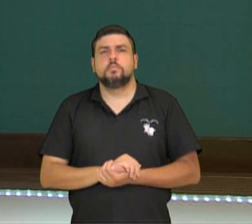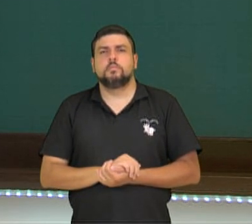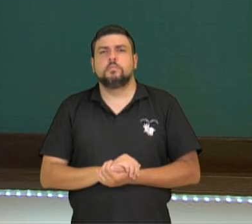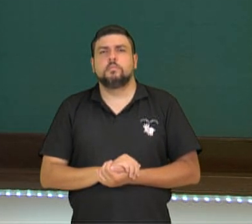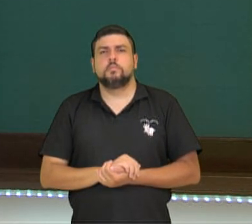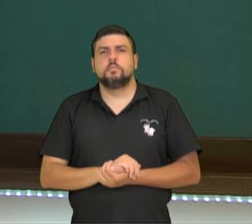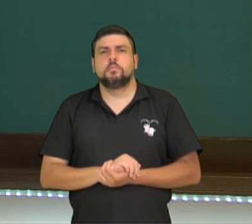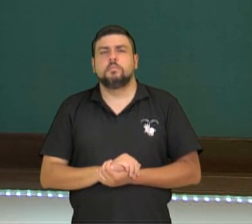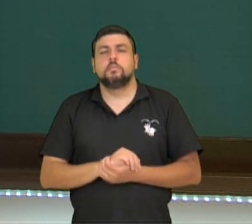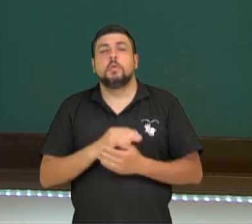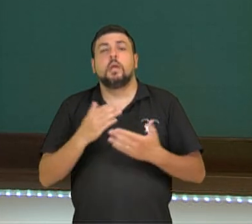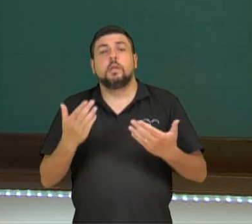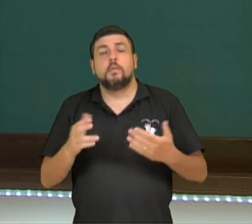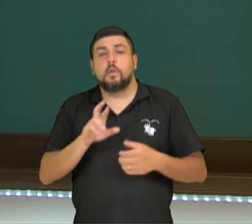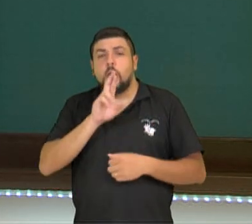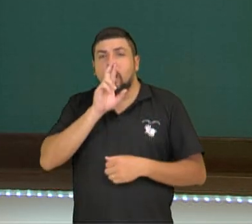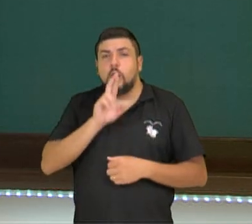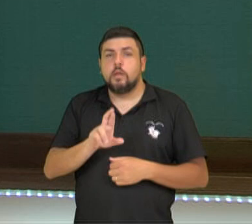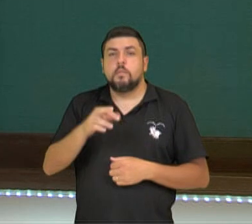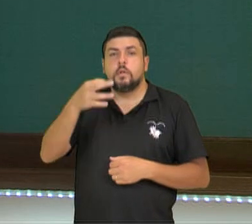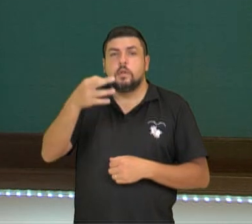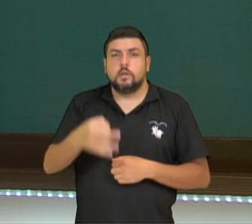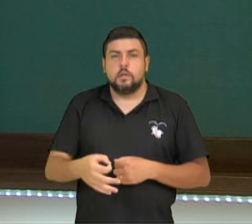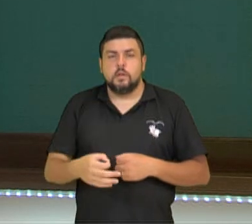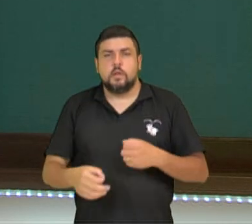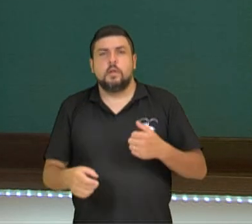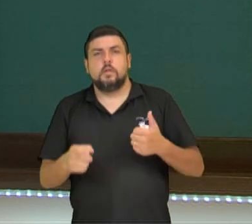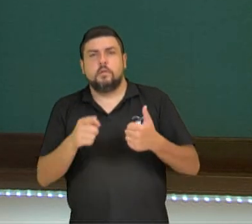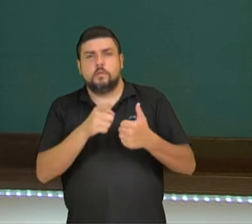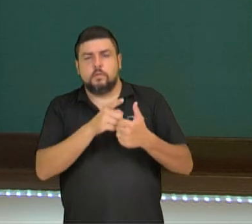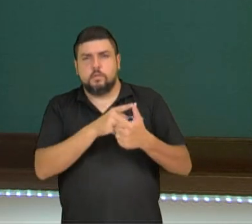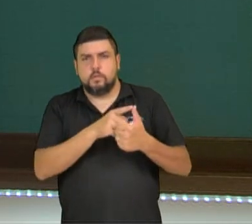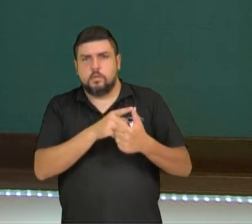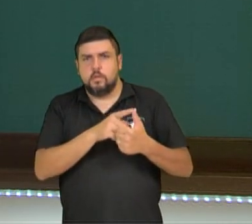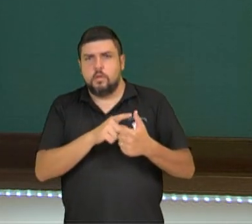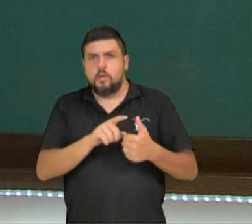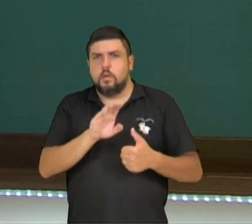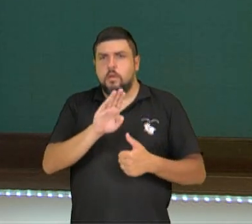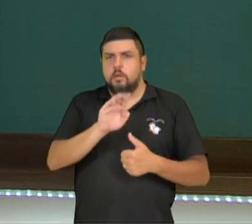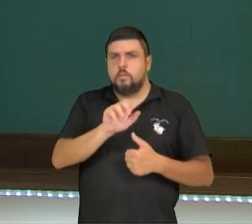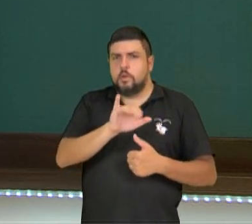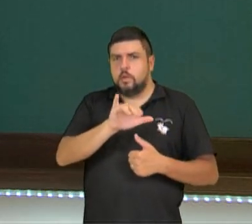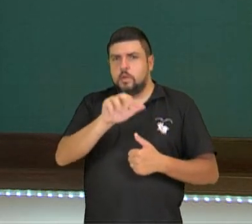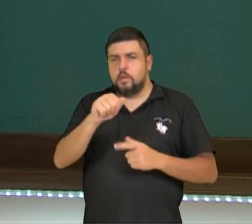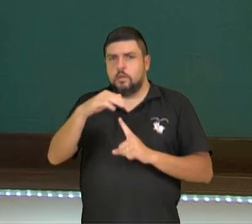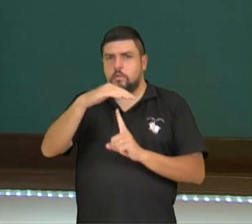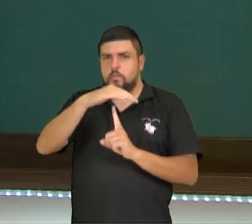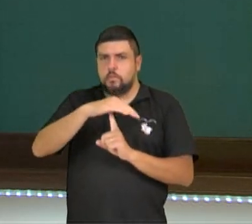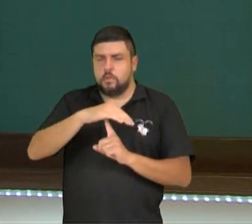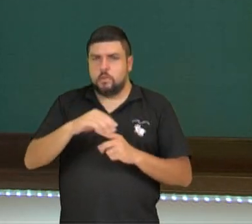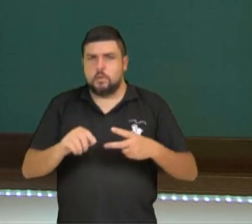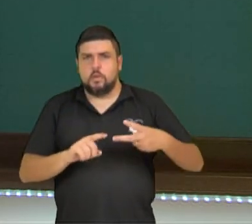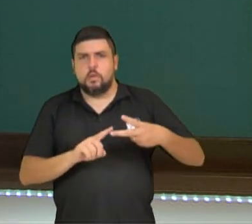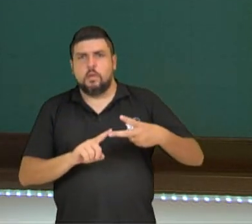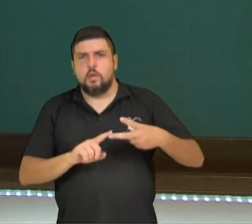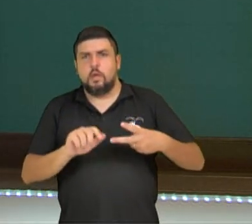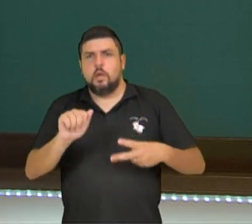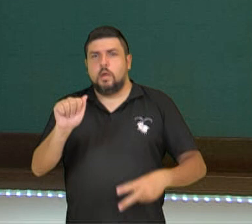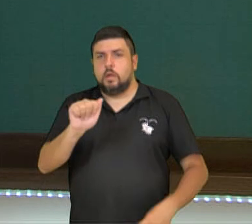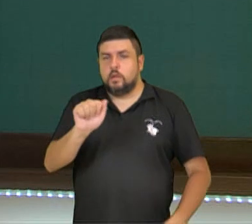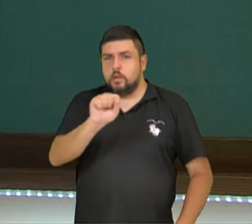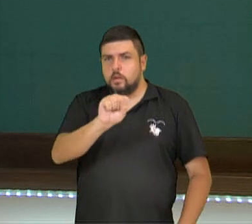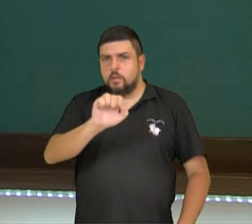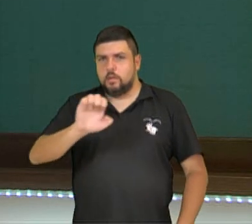das opções a resposta certa. Estamos ali nas áreas da bacia hidrográfica do Paraná e do Atlântico Sudeste.